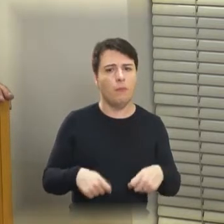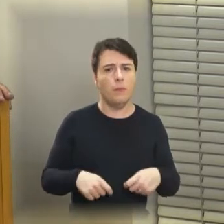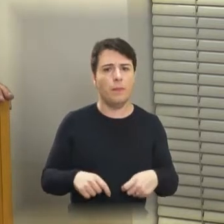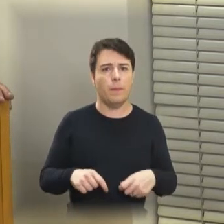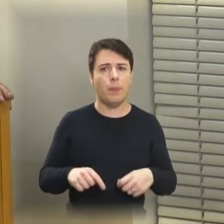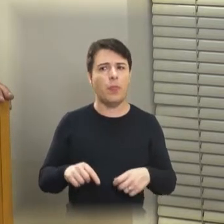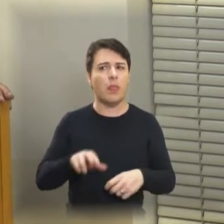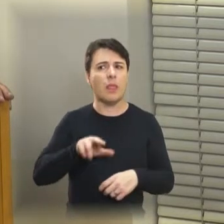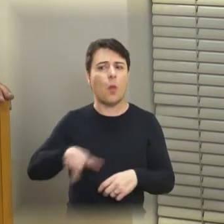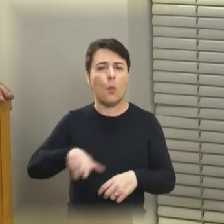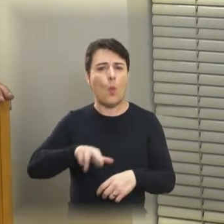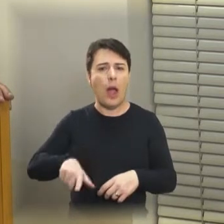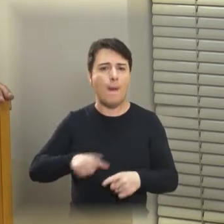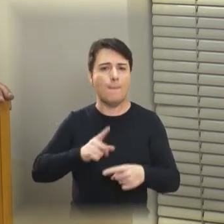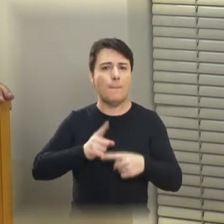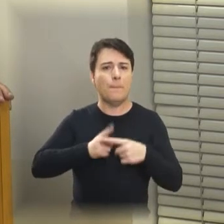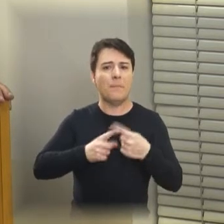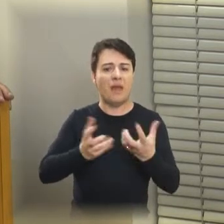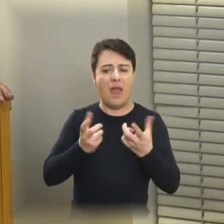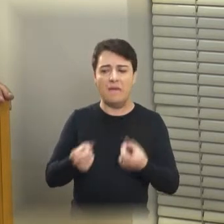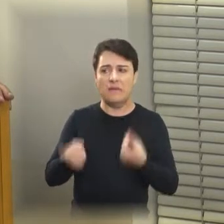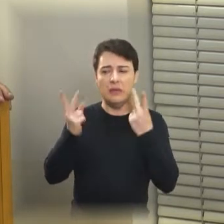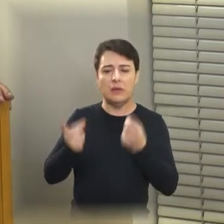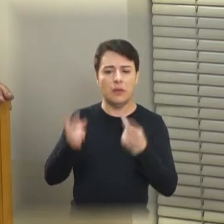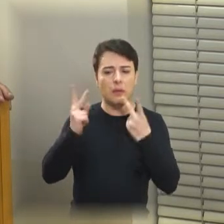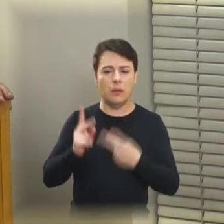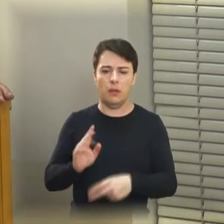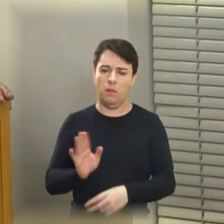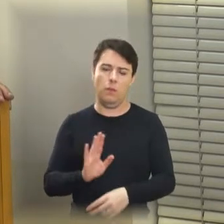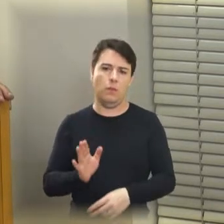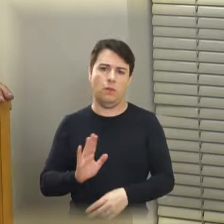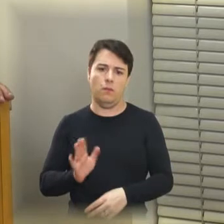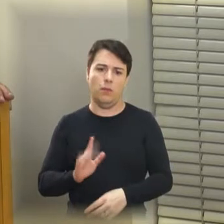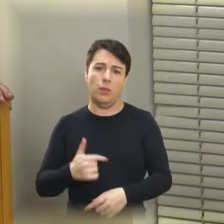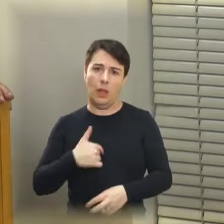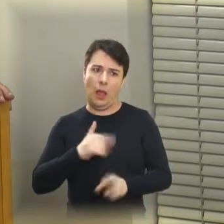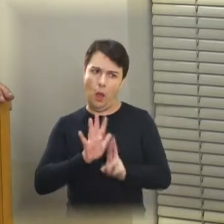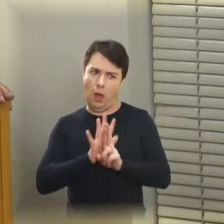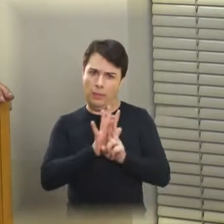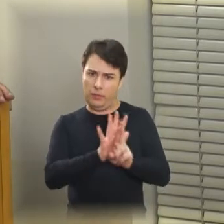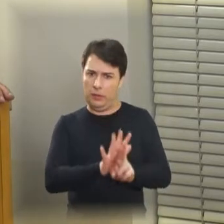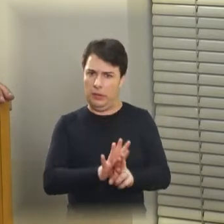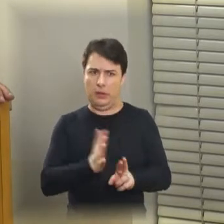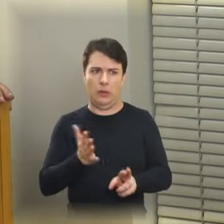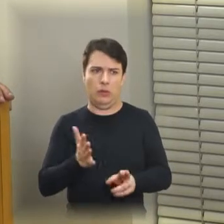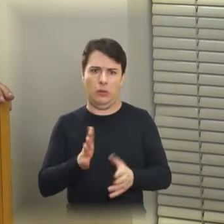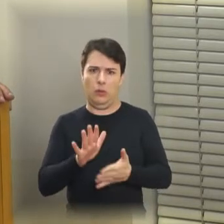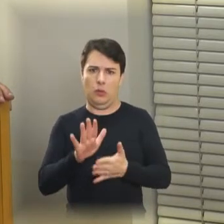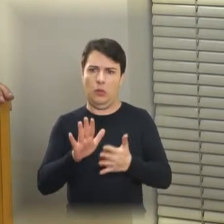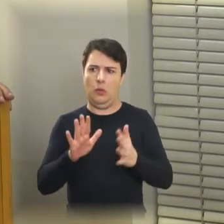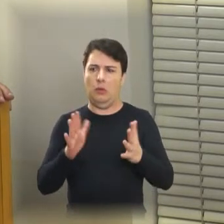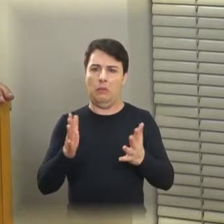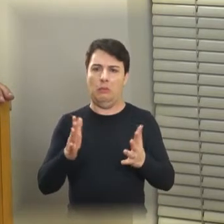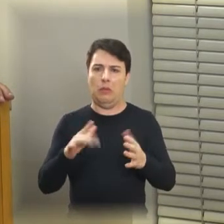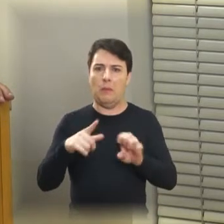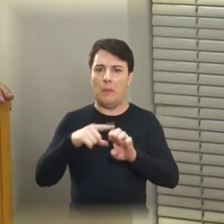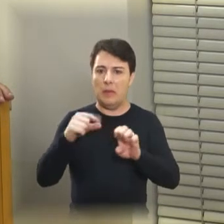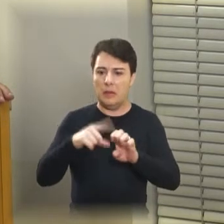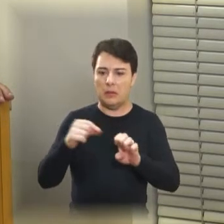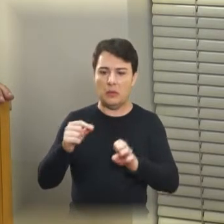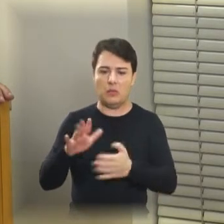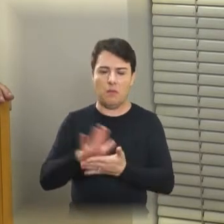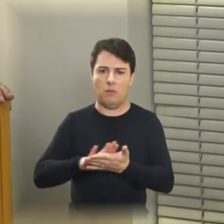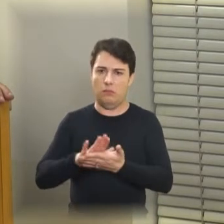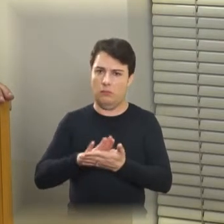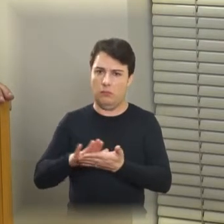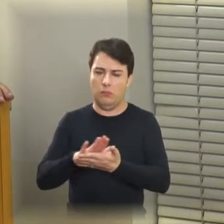imobiliária, não. De forma nenhuma. Não estou representando nenhuma imobiliária, nenhum empreendedor, não.